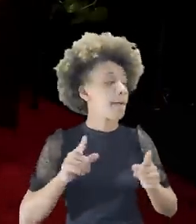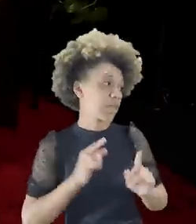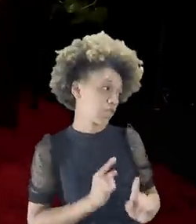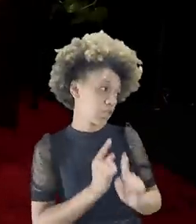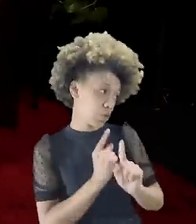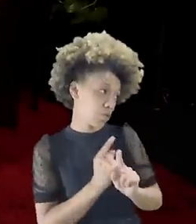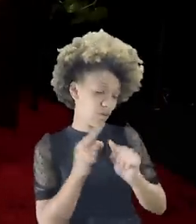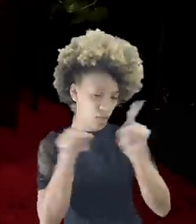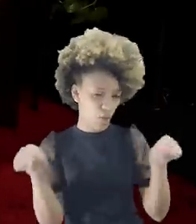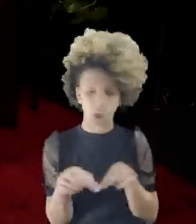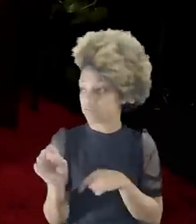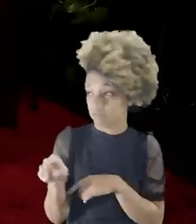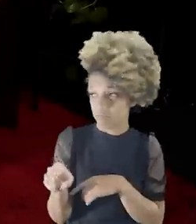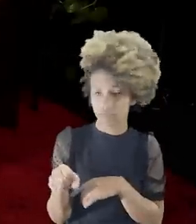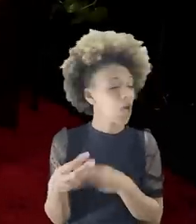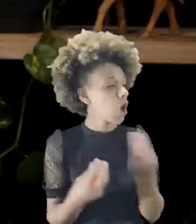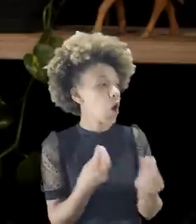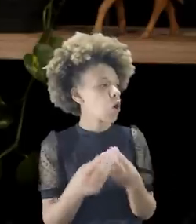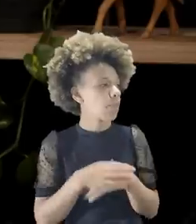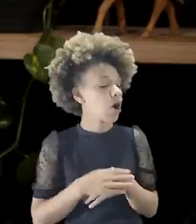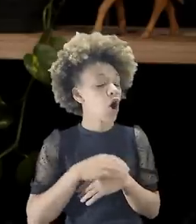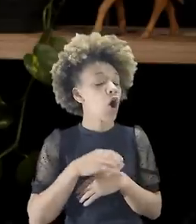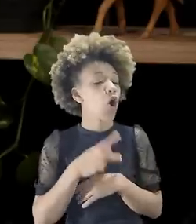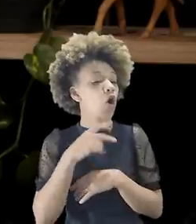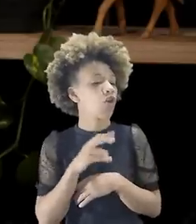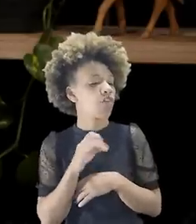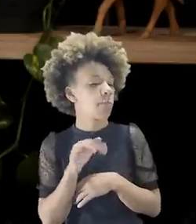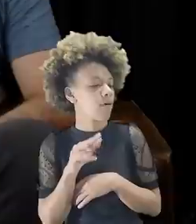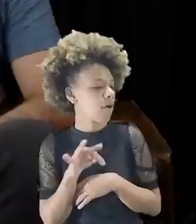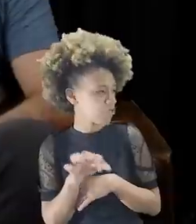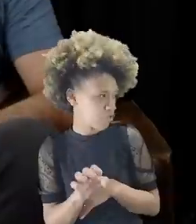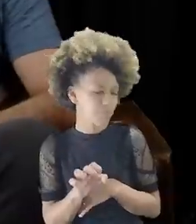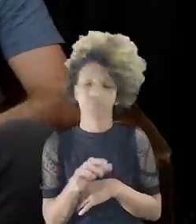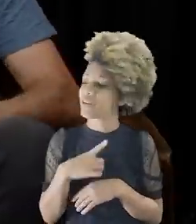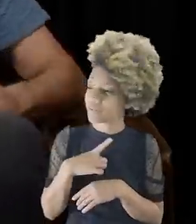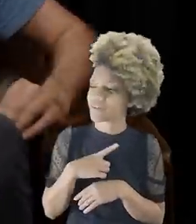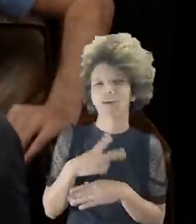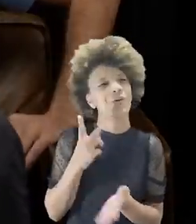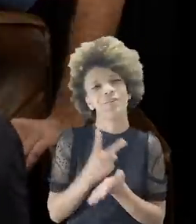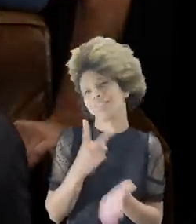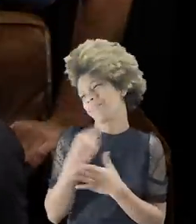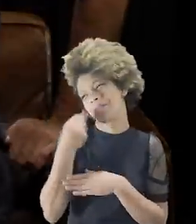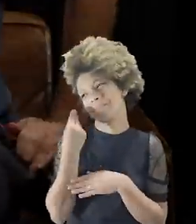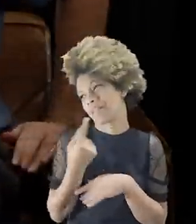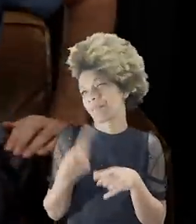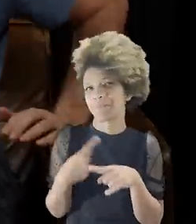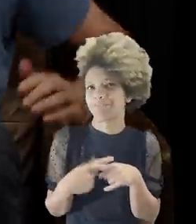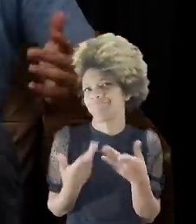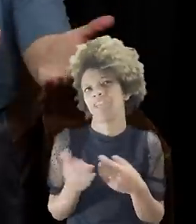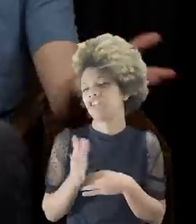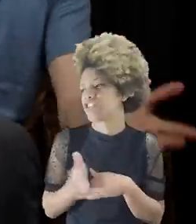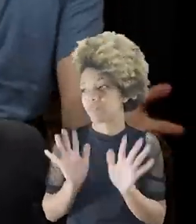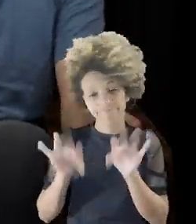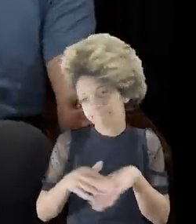você se encontraram em quadra sei como é que era Kobe Bright Cara eu tenho uma passagem eu sempre conto essa passagem porque assim o jogo